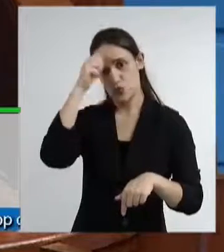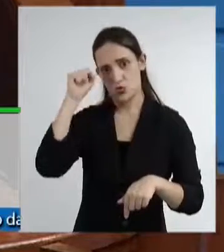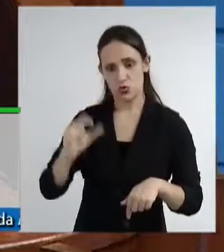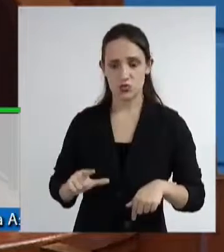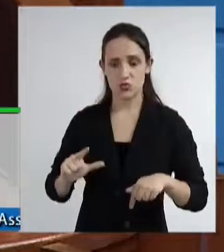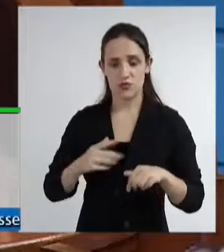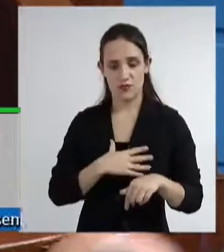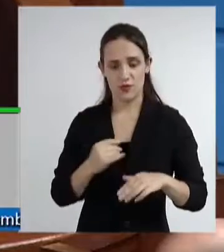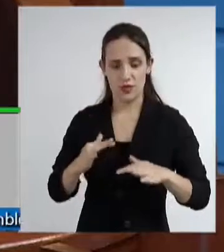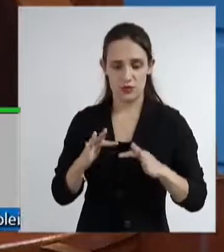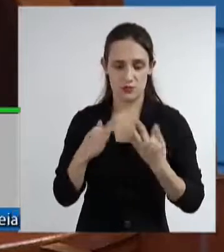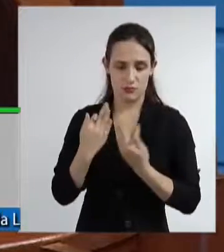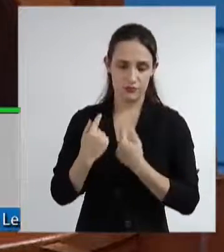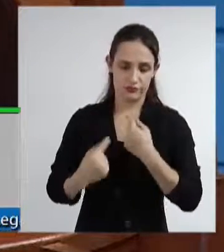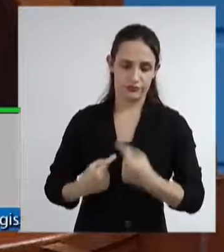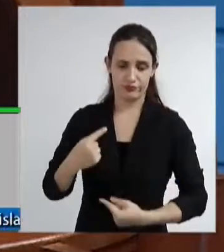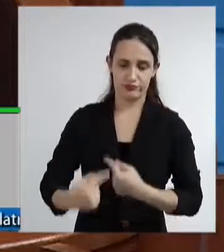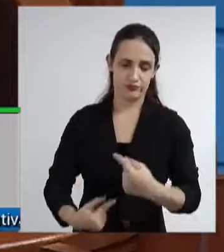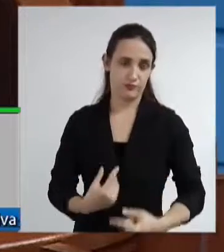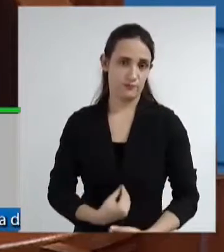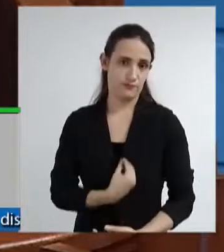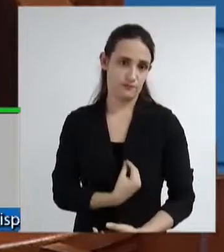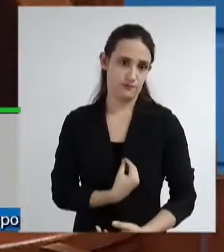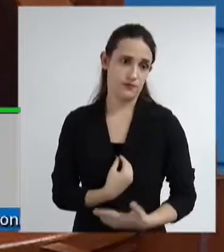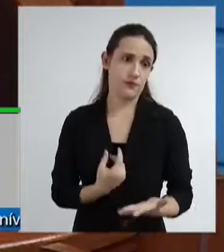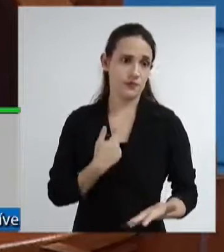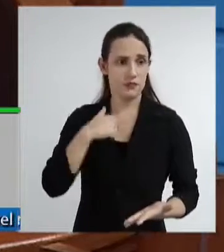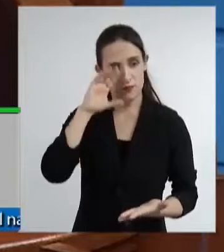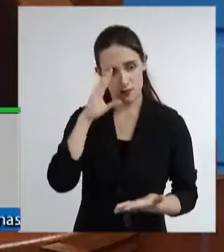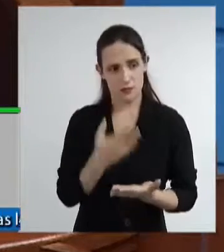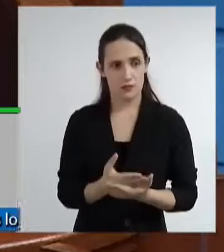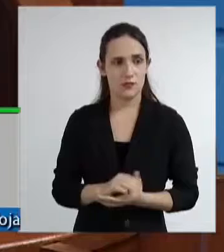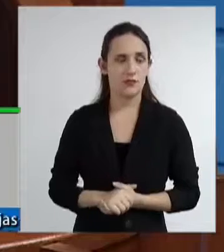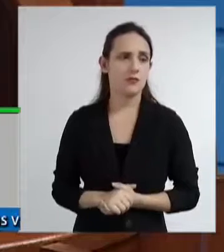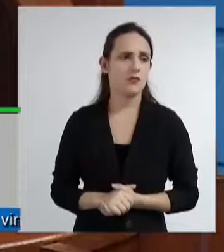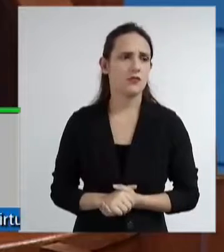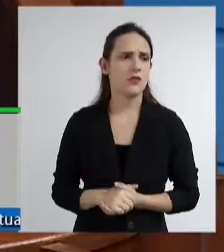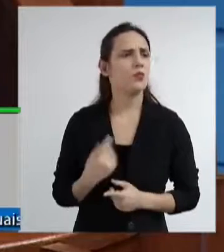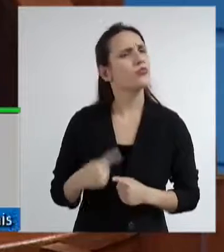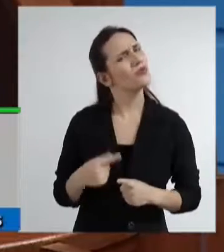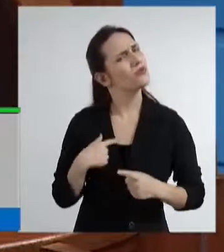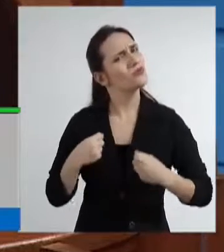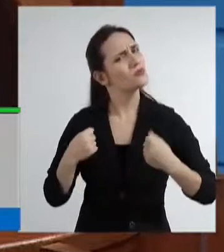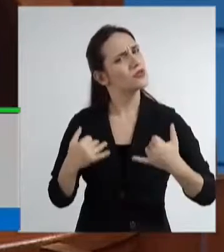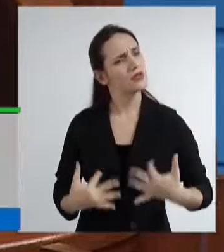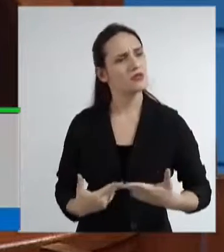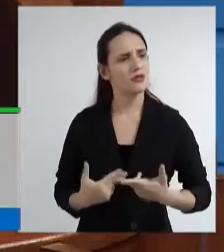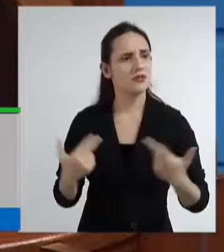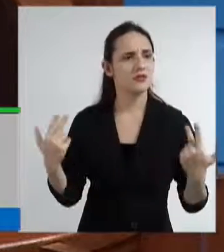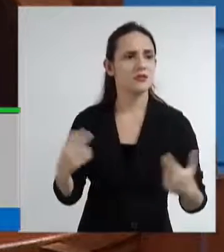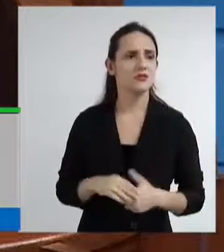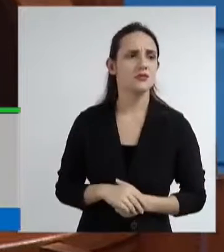descendentes viverão. Então, eu acredito muito nisso. Eu faço esse preâmbulo